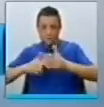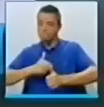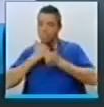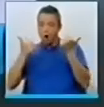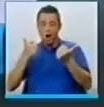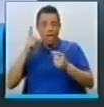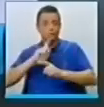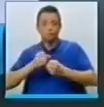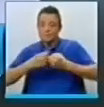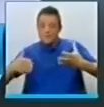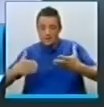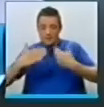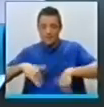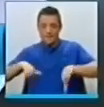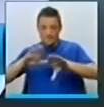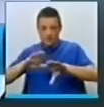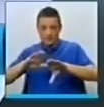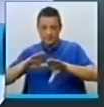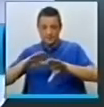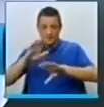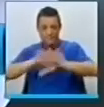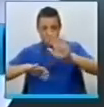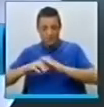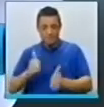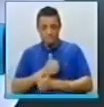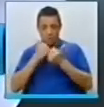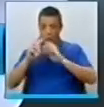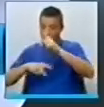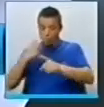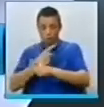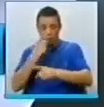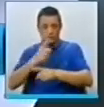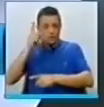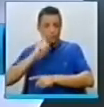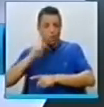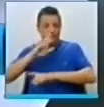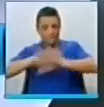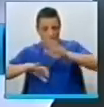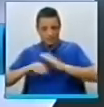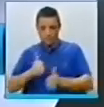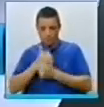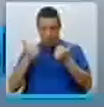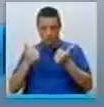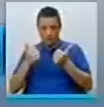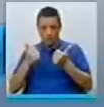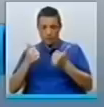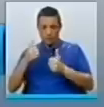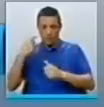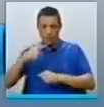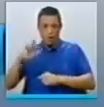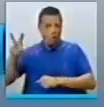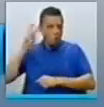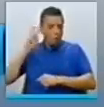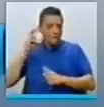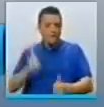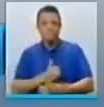is só posso fazer uma coisa de cada vez é mais bem feita pelas mulheres e há outra coisa que as mulheres fazem melhor deixa-me só acabar com é que as mulheres conseguem ouvir muito